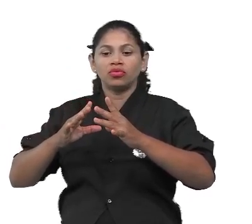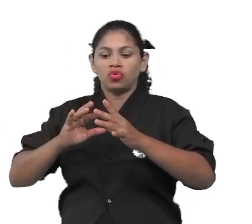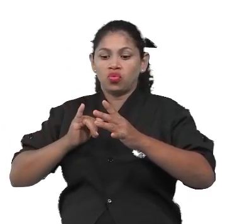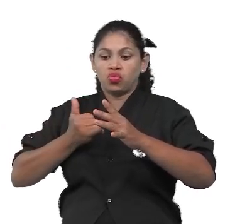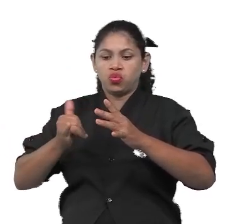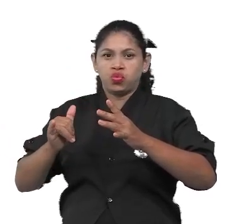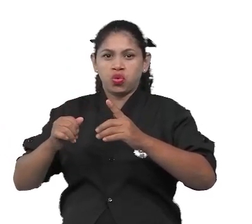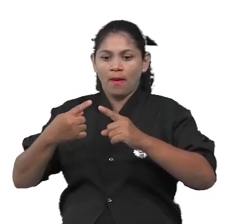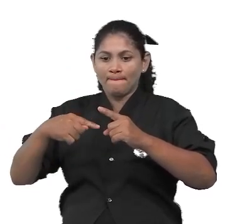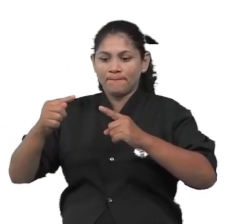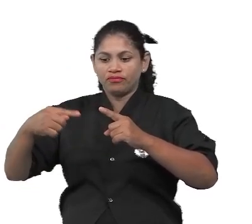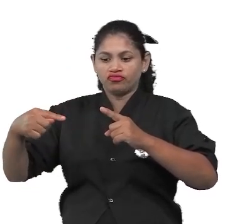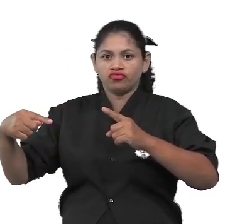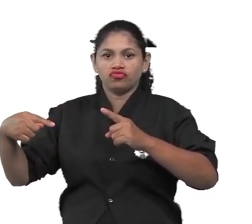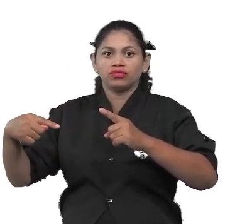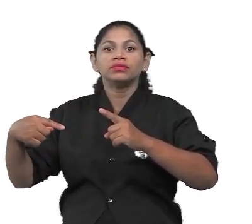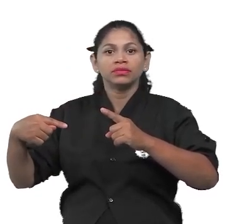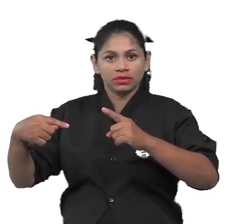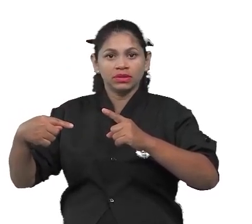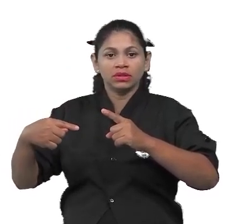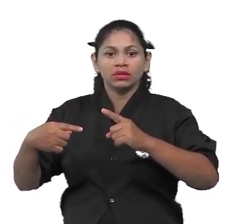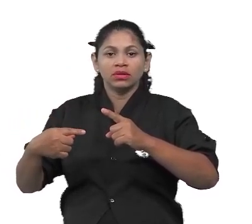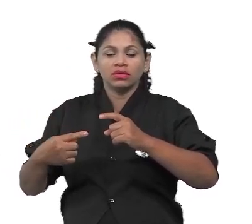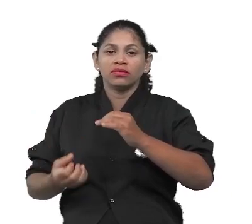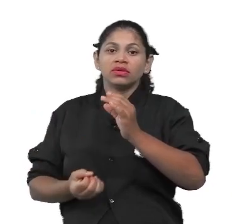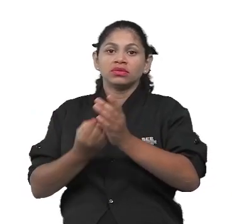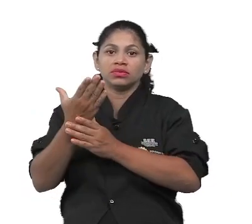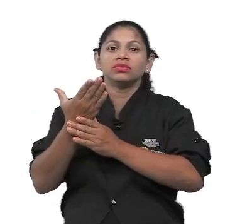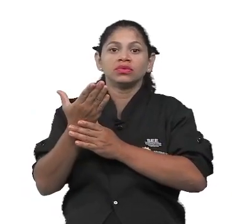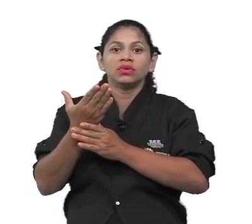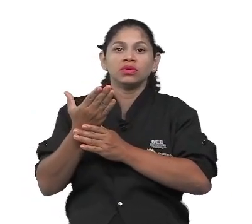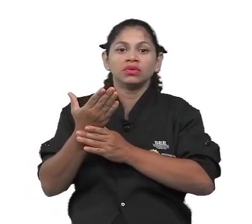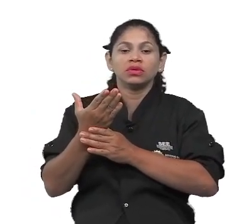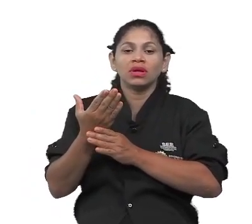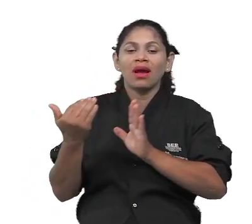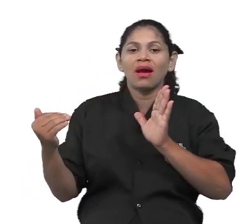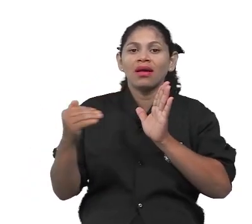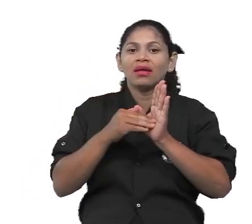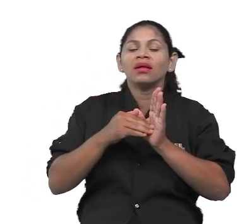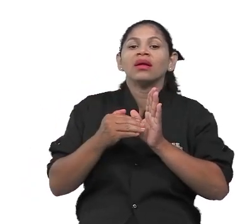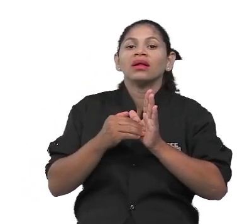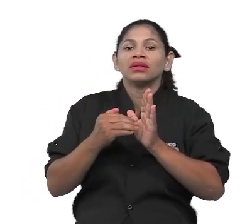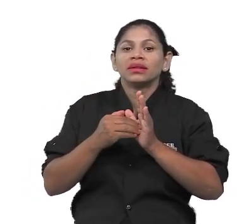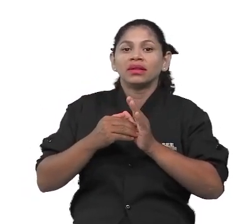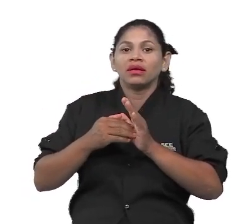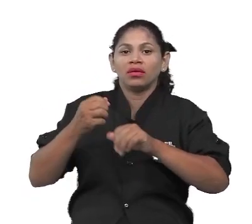de luz, que vão se estender aqui do eletrodo central até o vidro. E quando a